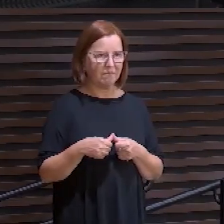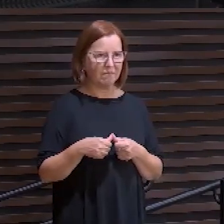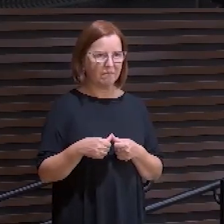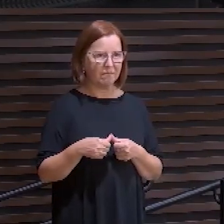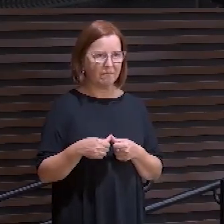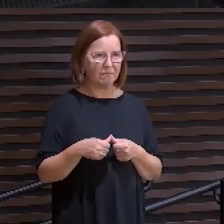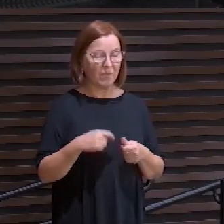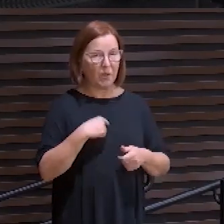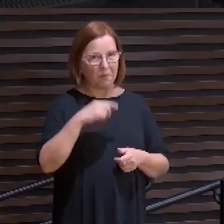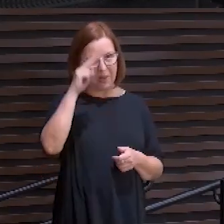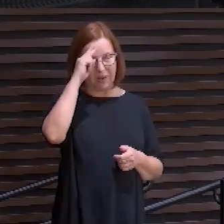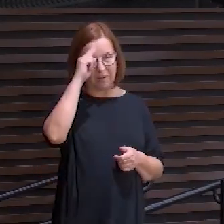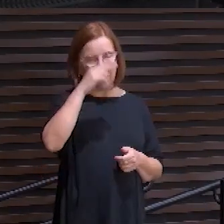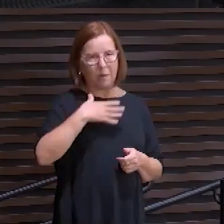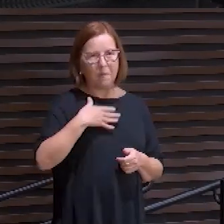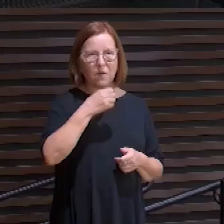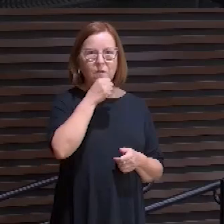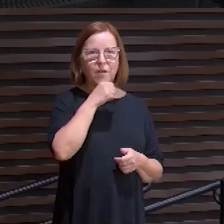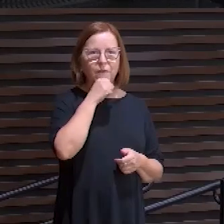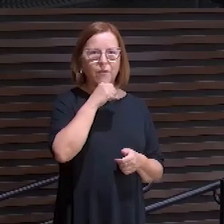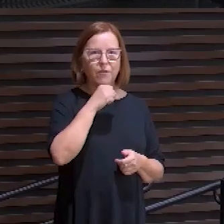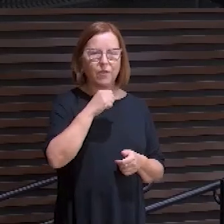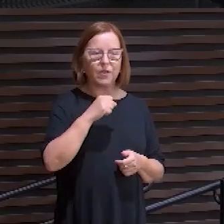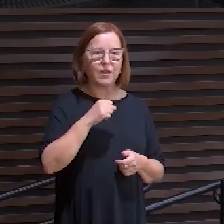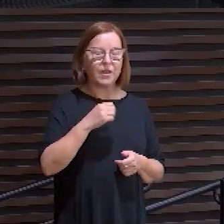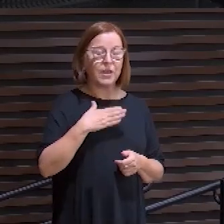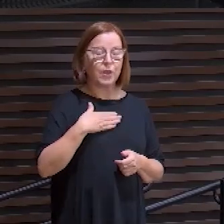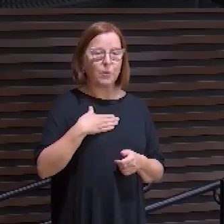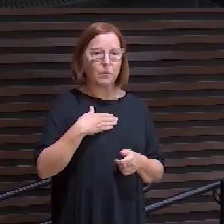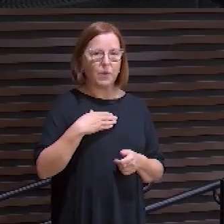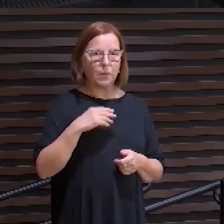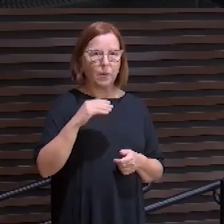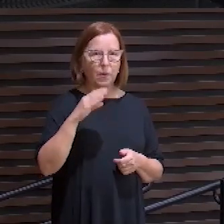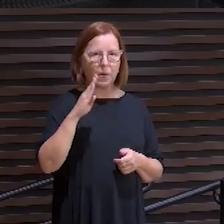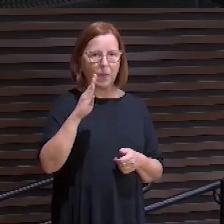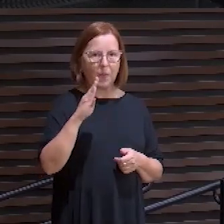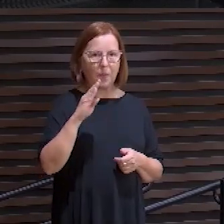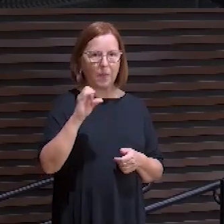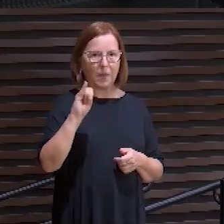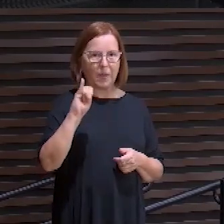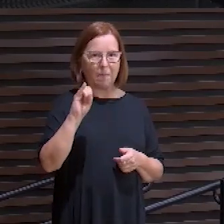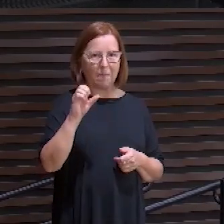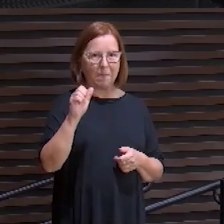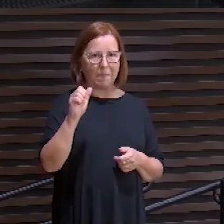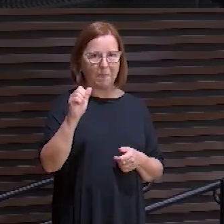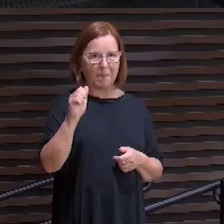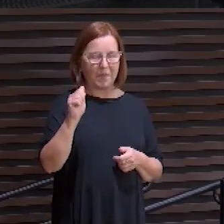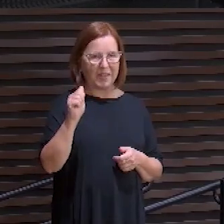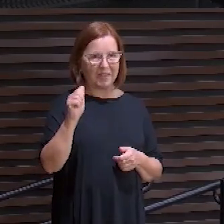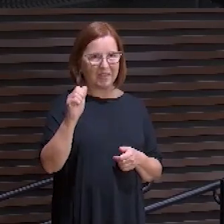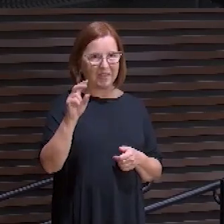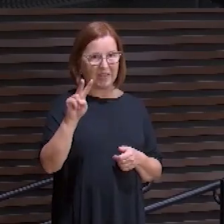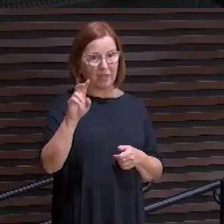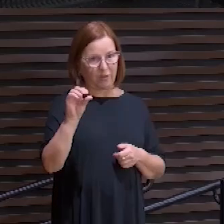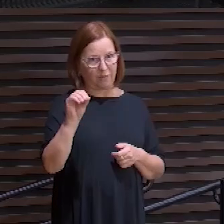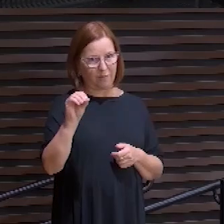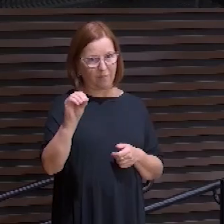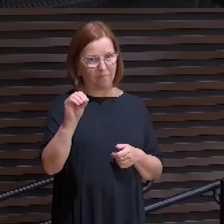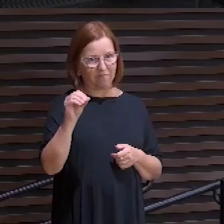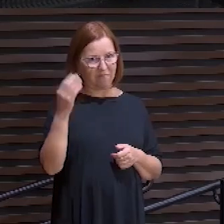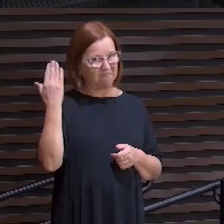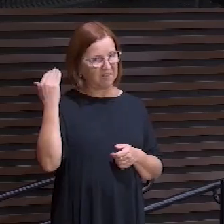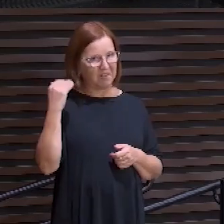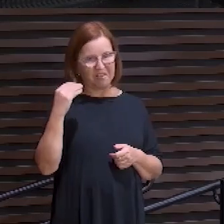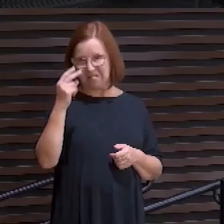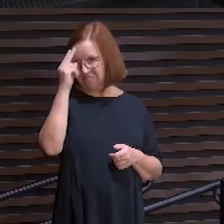Eu me lembro do meu avô e do meu bisavô, mas para trás mente, eu não lembro.